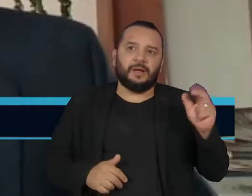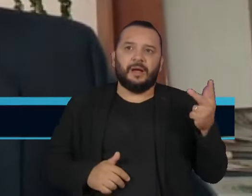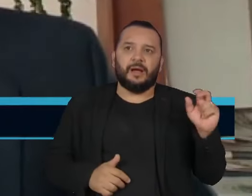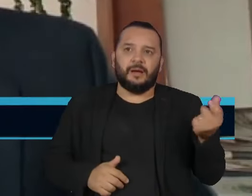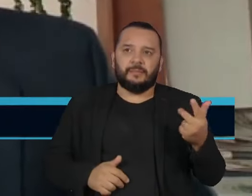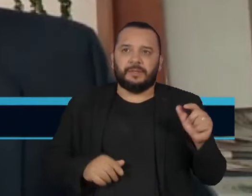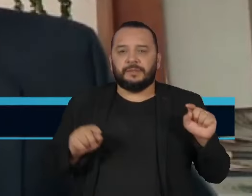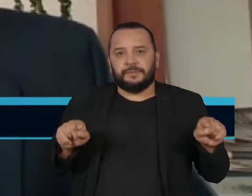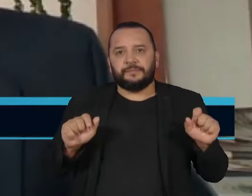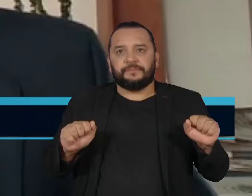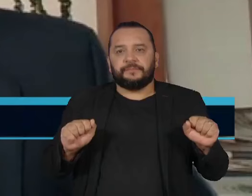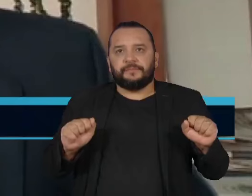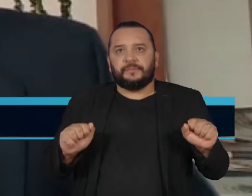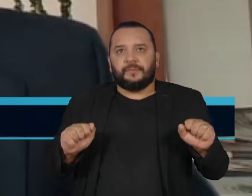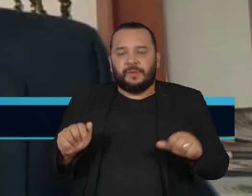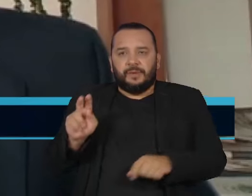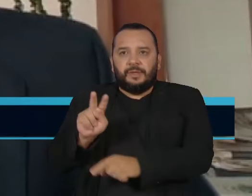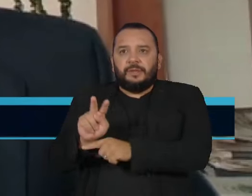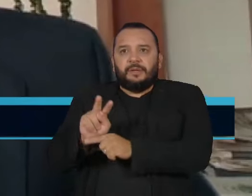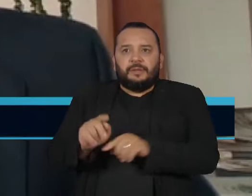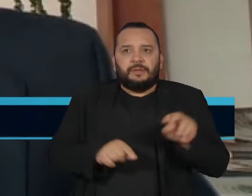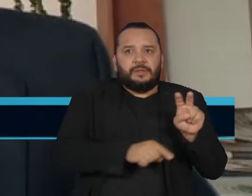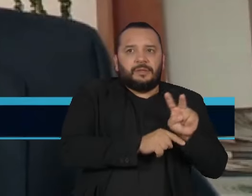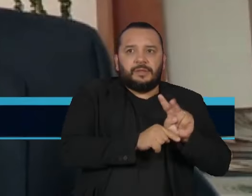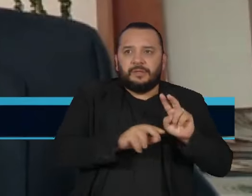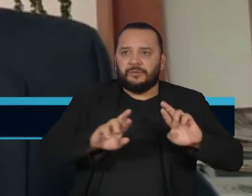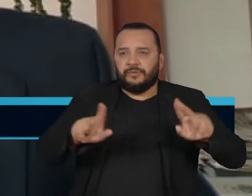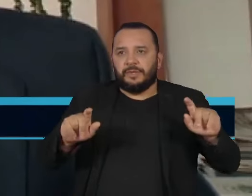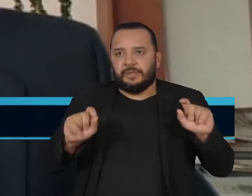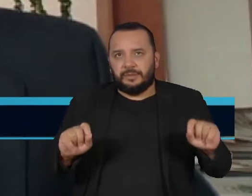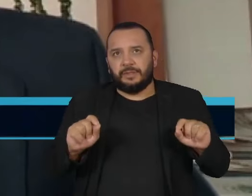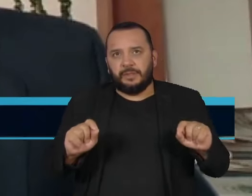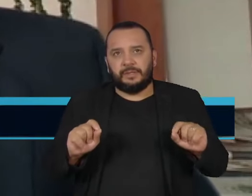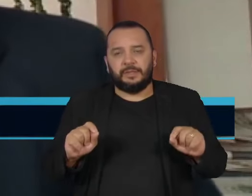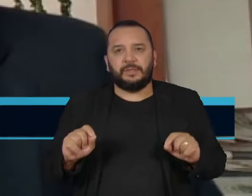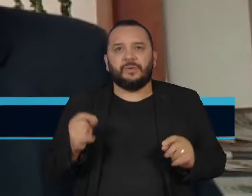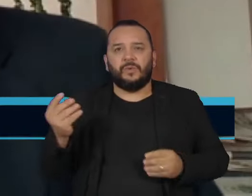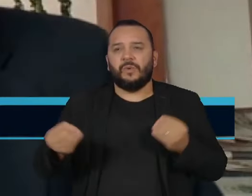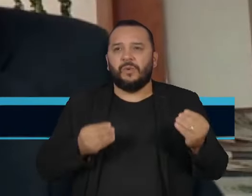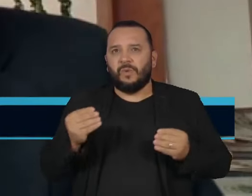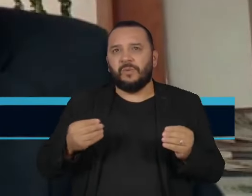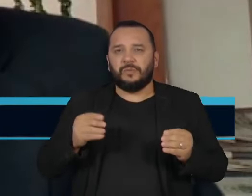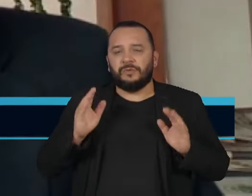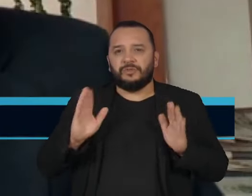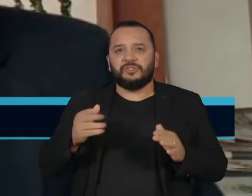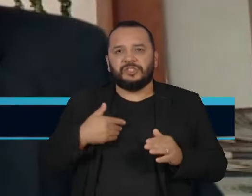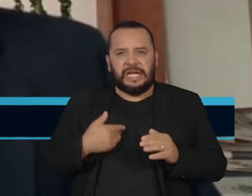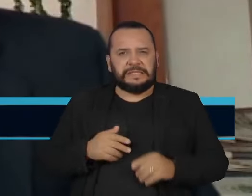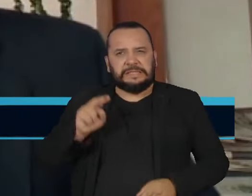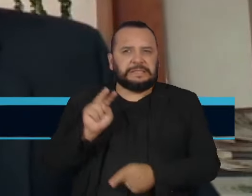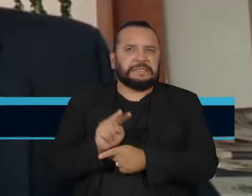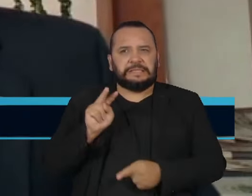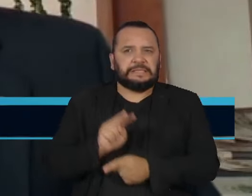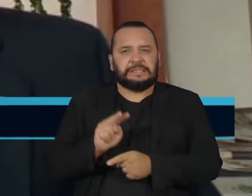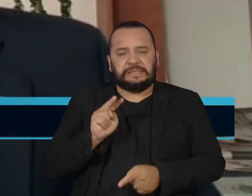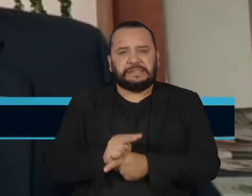de vista de protecionismo, é a intensidade e